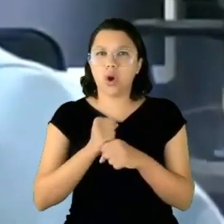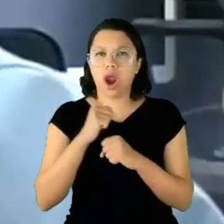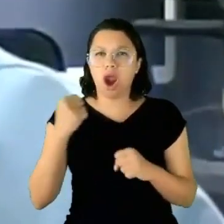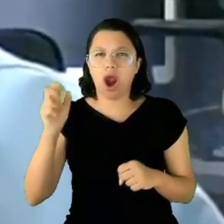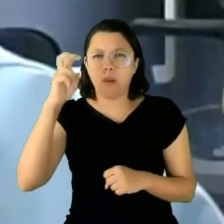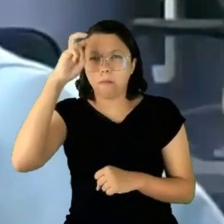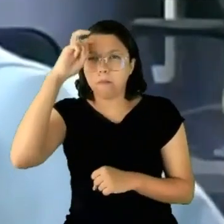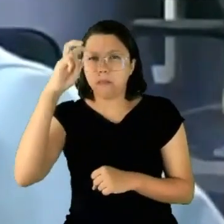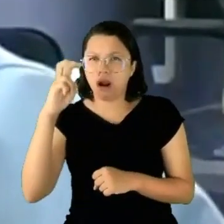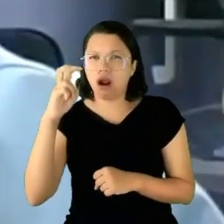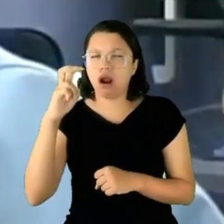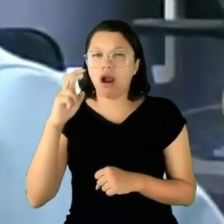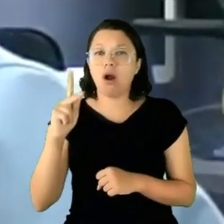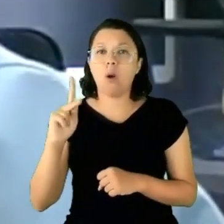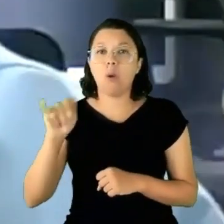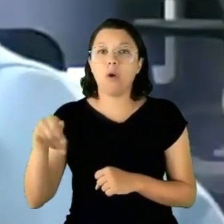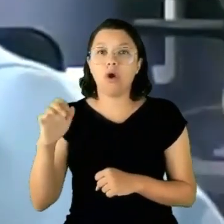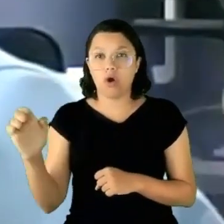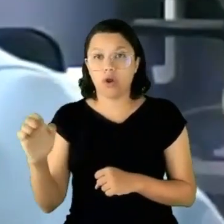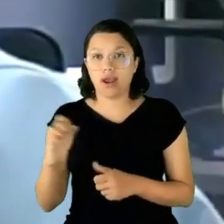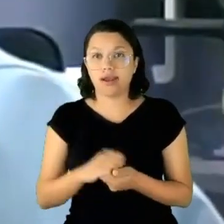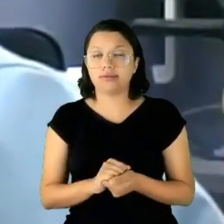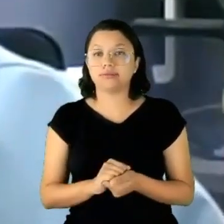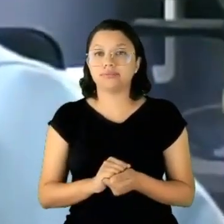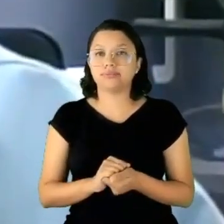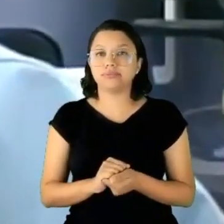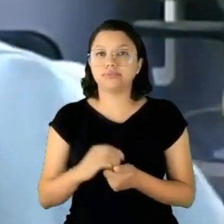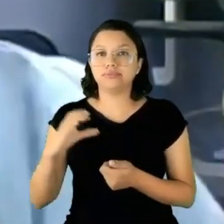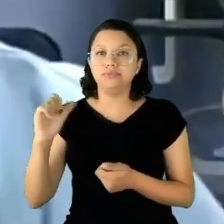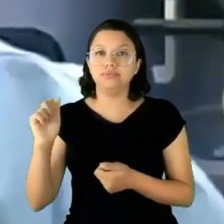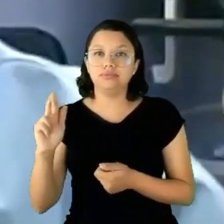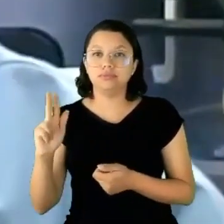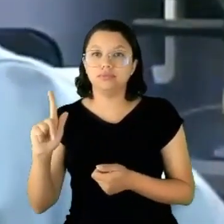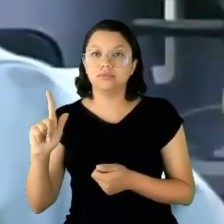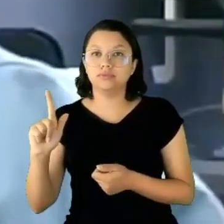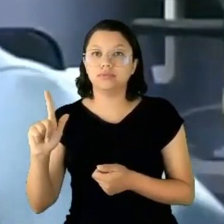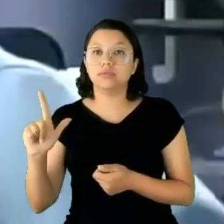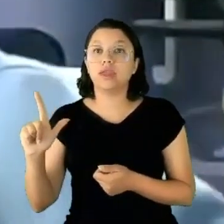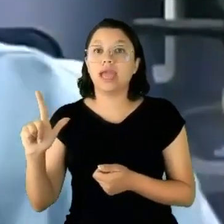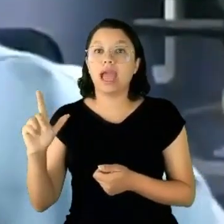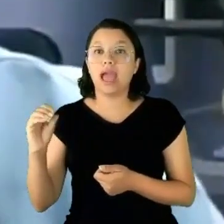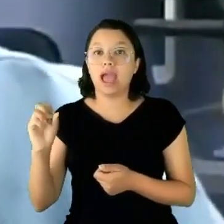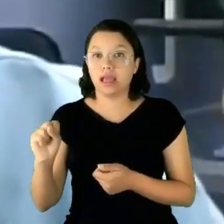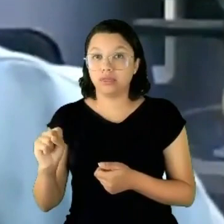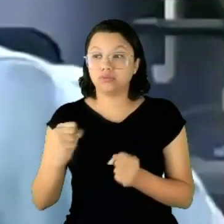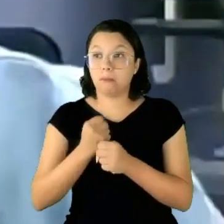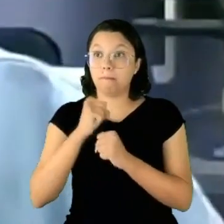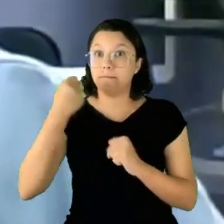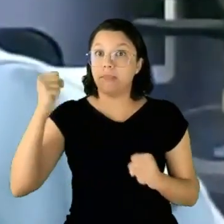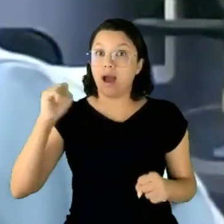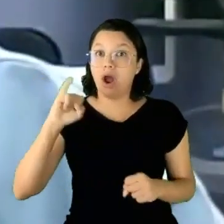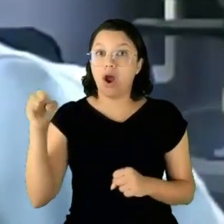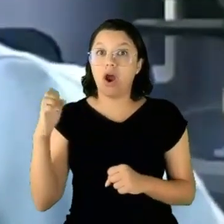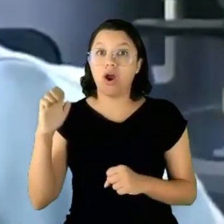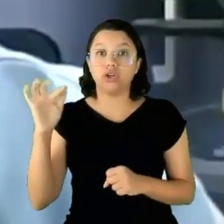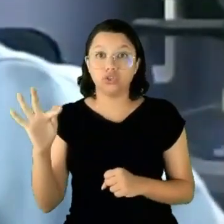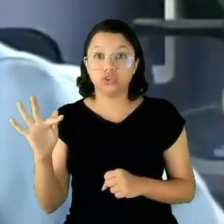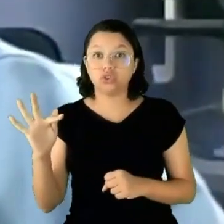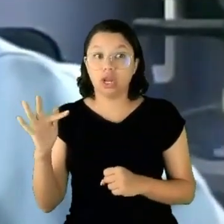do PJE, o doutor Carlos, no nosso maior jefe, talvez, do mundo,